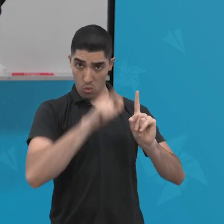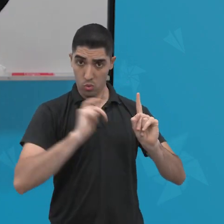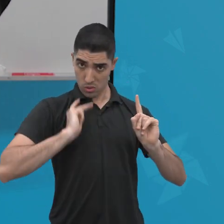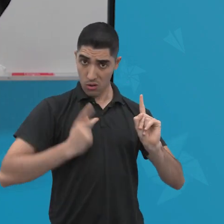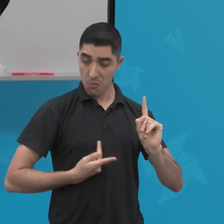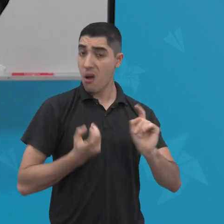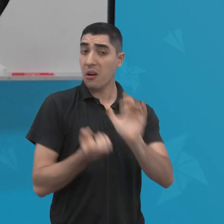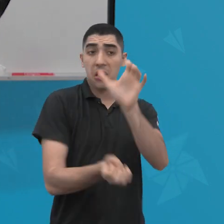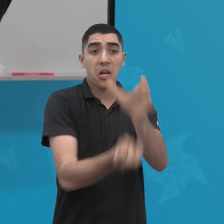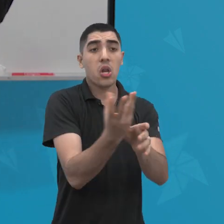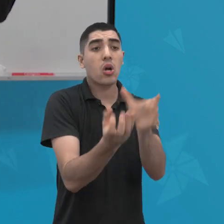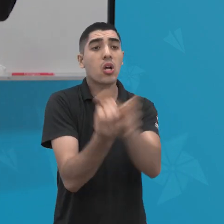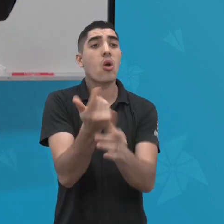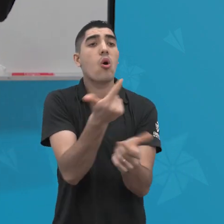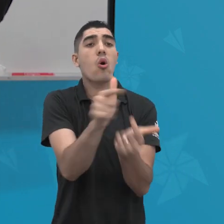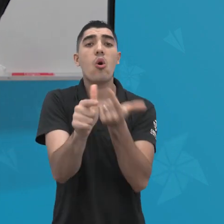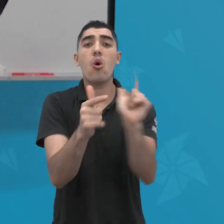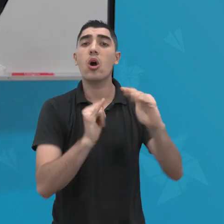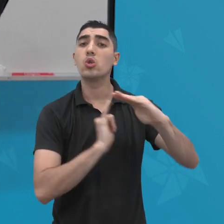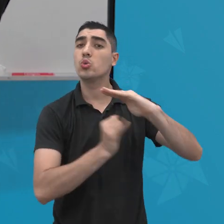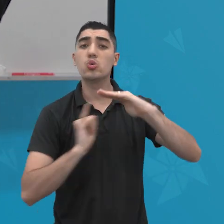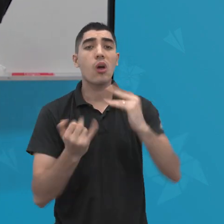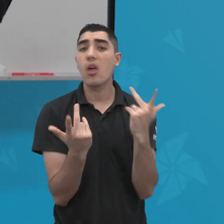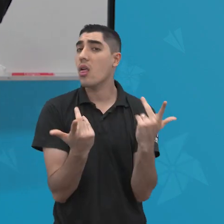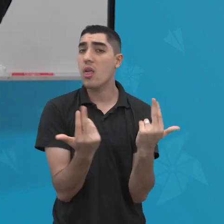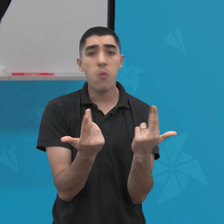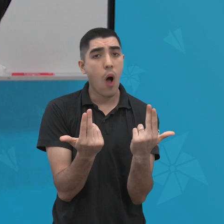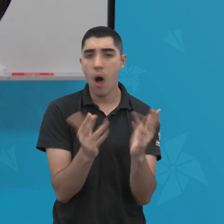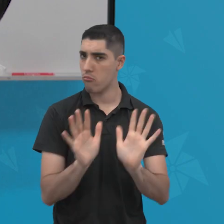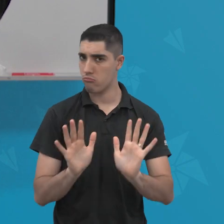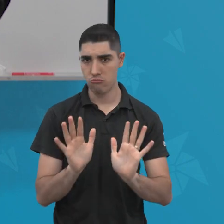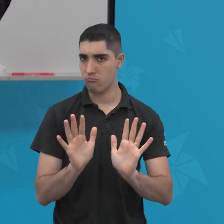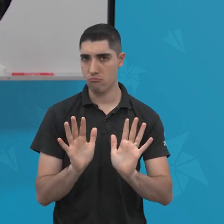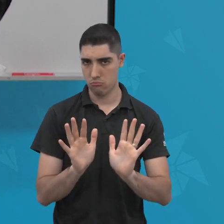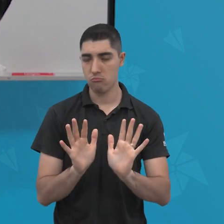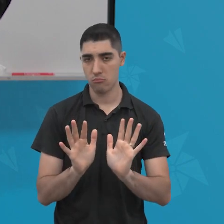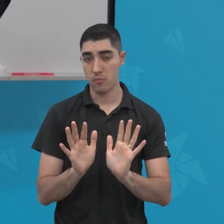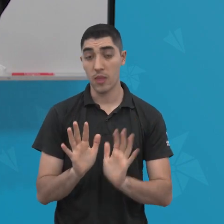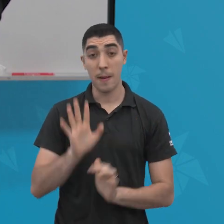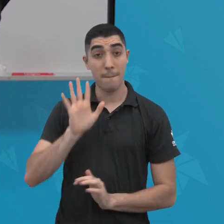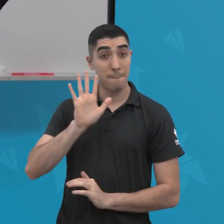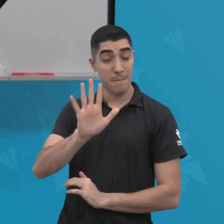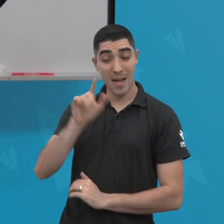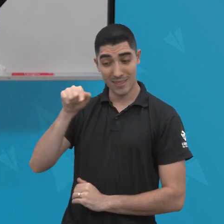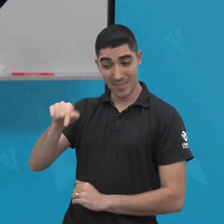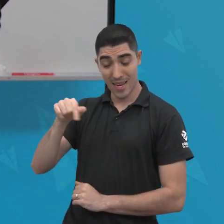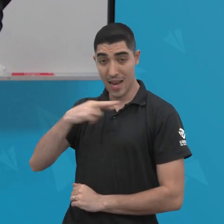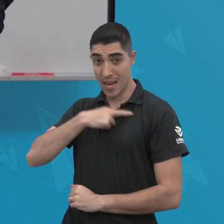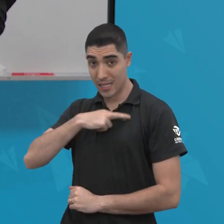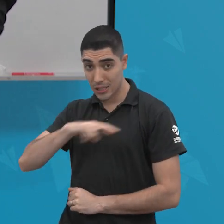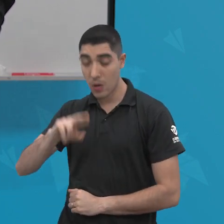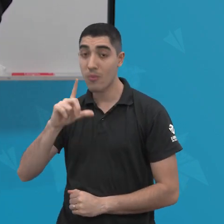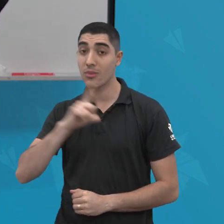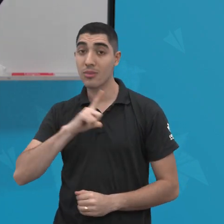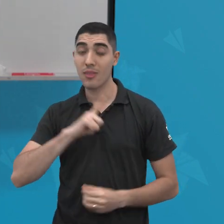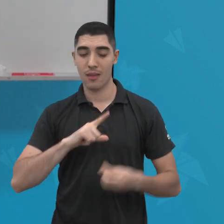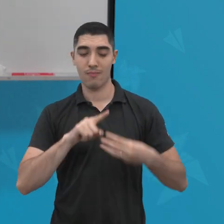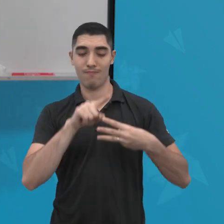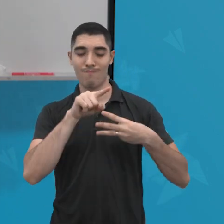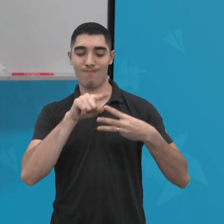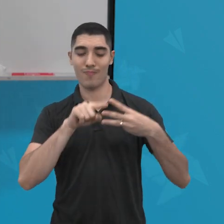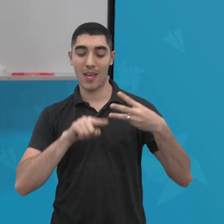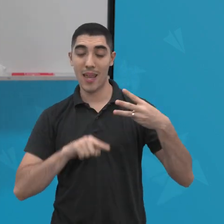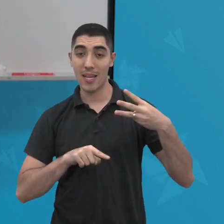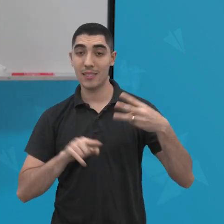quaisquer, elas, de uma certa forma, lidam com três formas